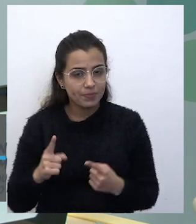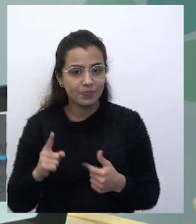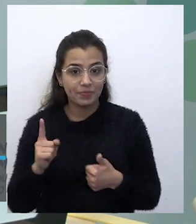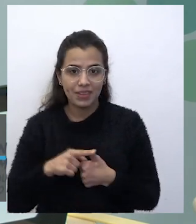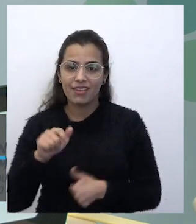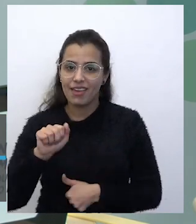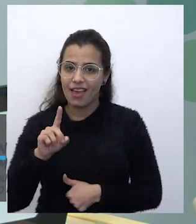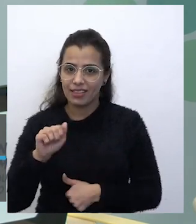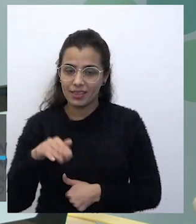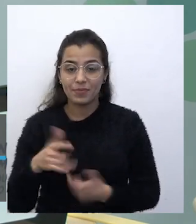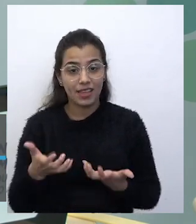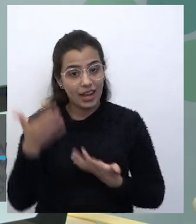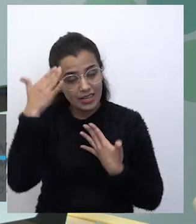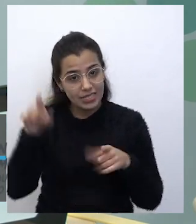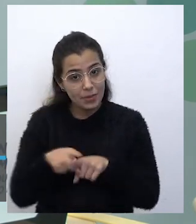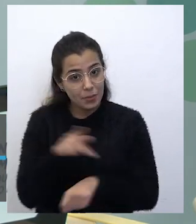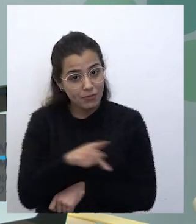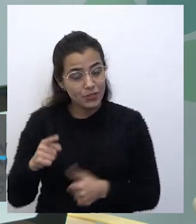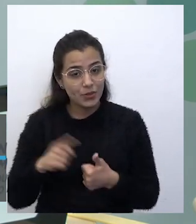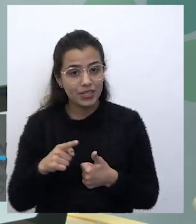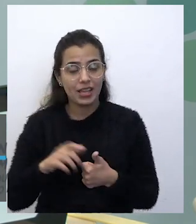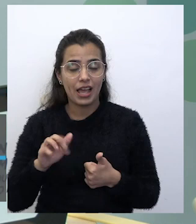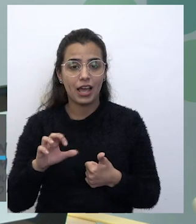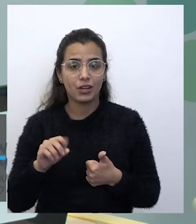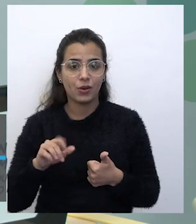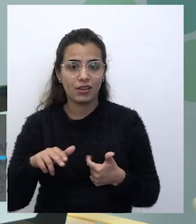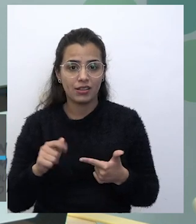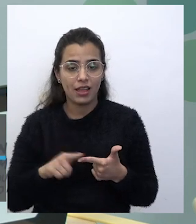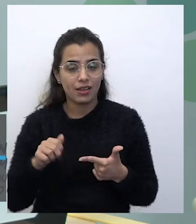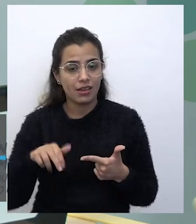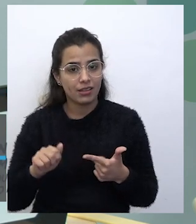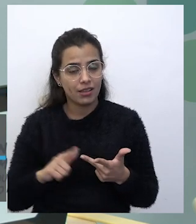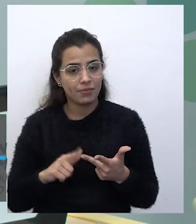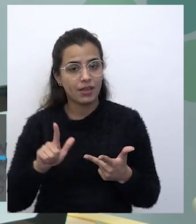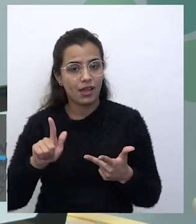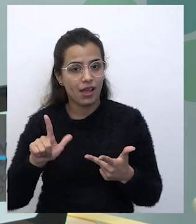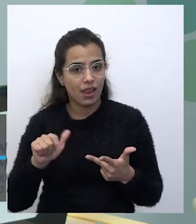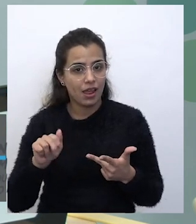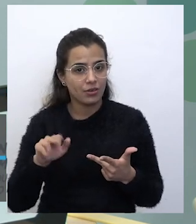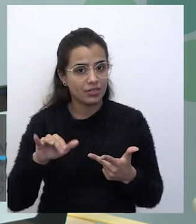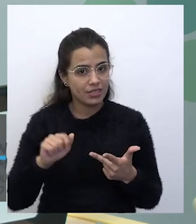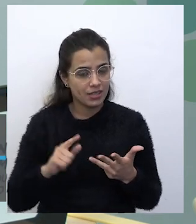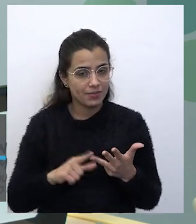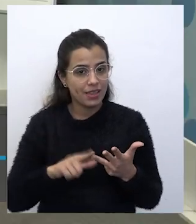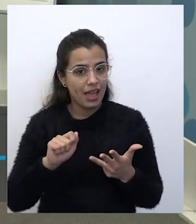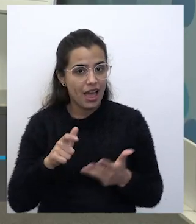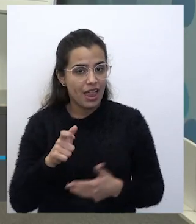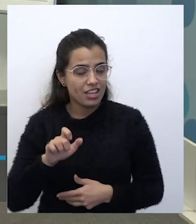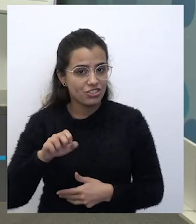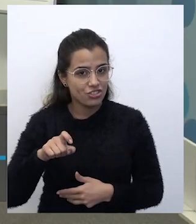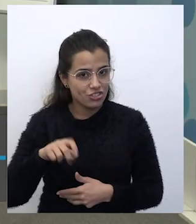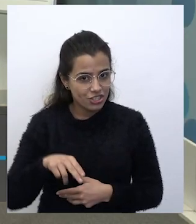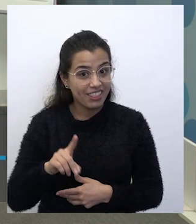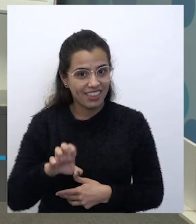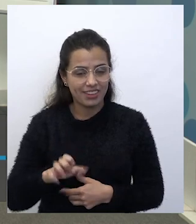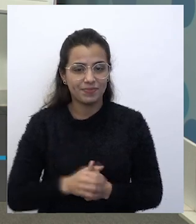alguns professores, a Carolina, a Ana, a Gláucia, a Priscila e o Alexandre. Vamos para a tabela, professora? Vamos sim, então vem